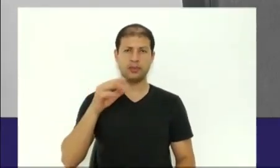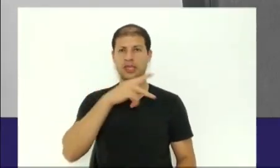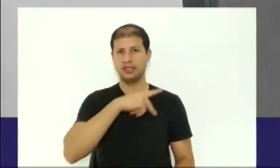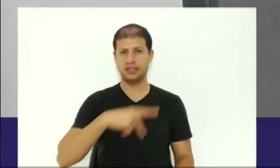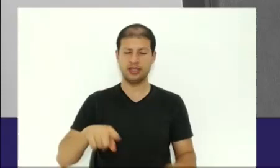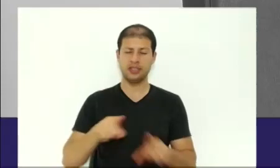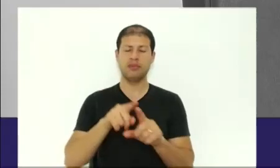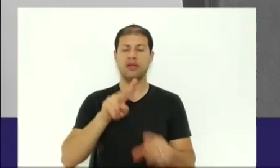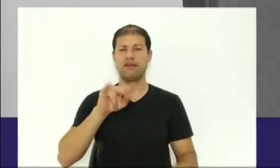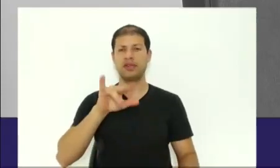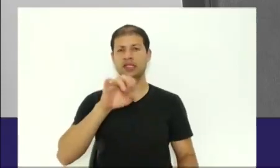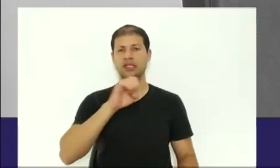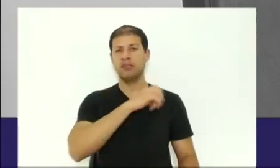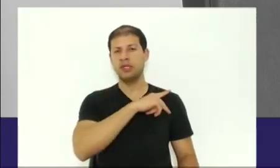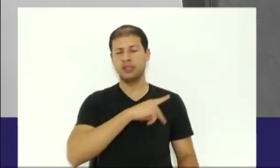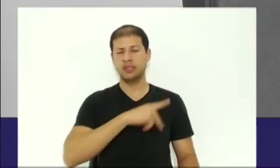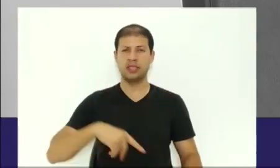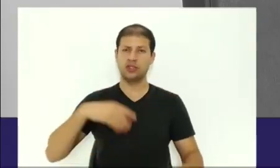de Desenvolvimento Rural,